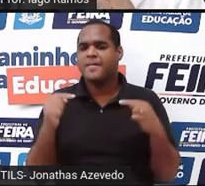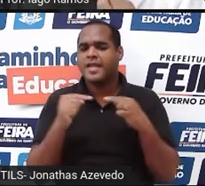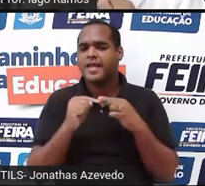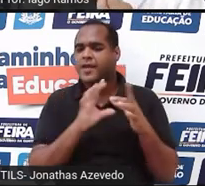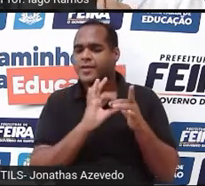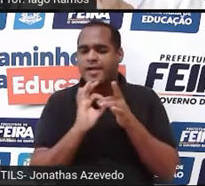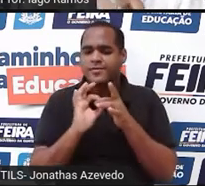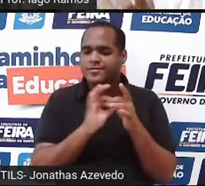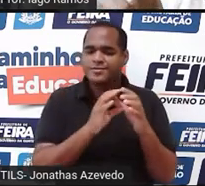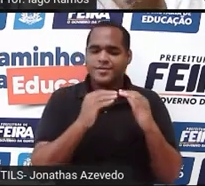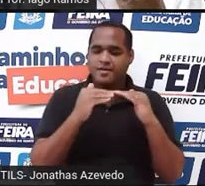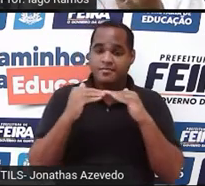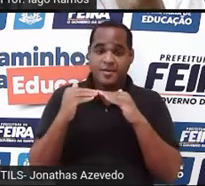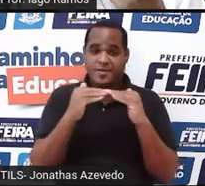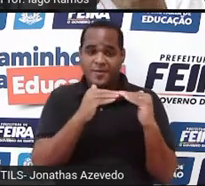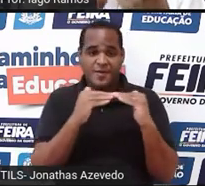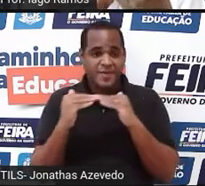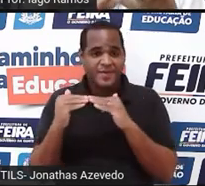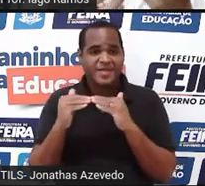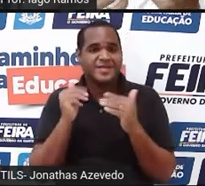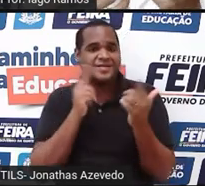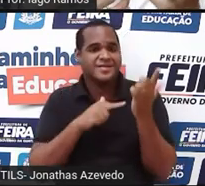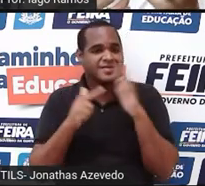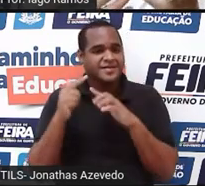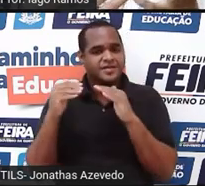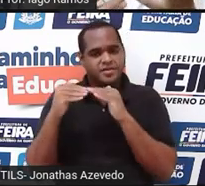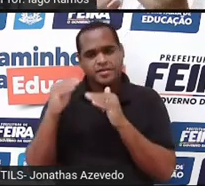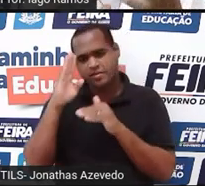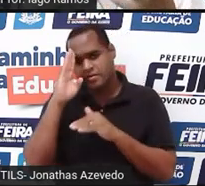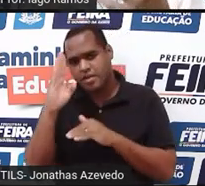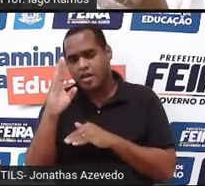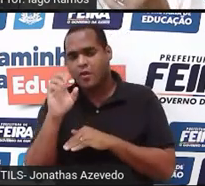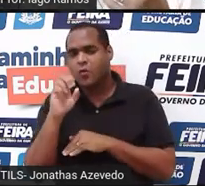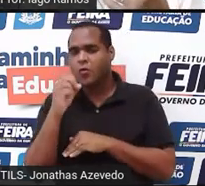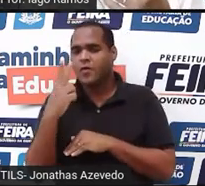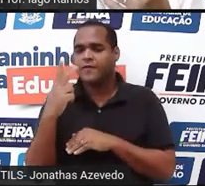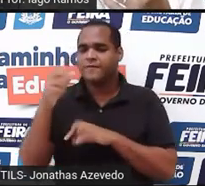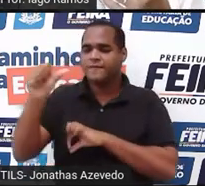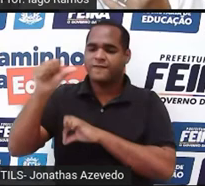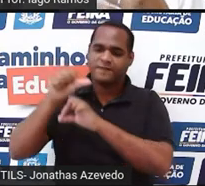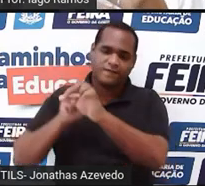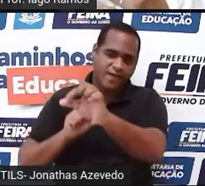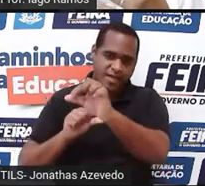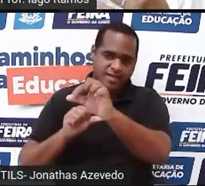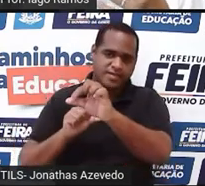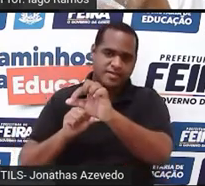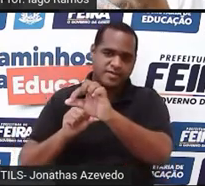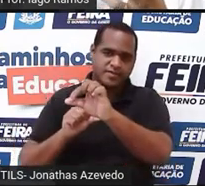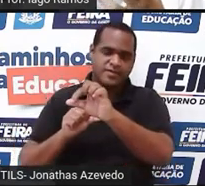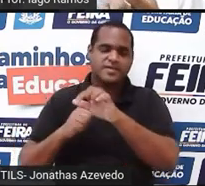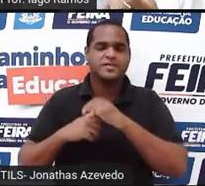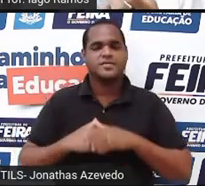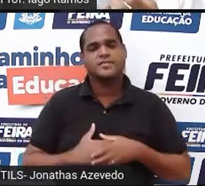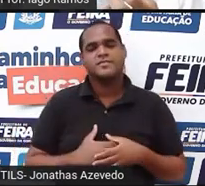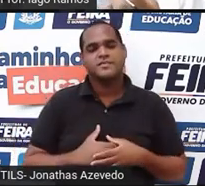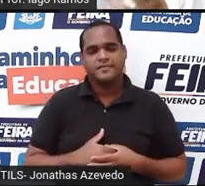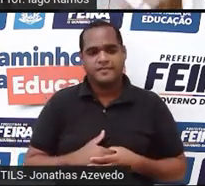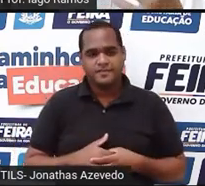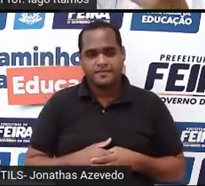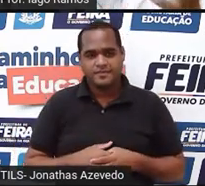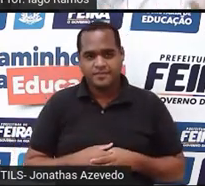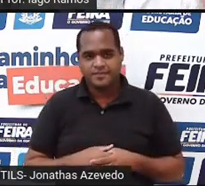relacionam se relacionam de forma direta se relaciona de forma de conversa